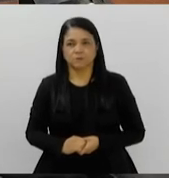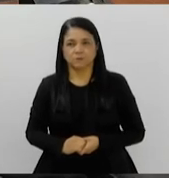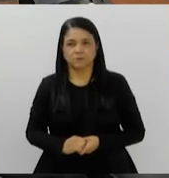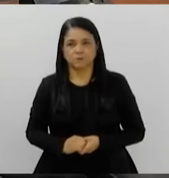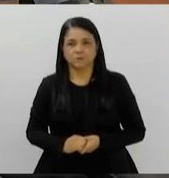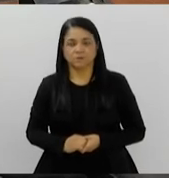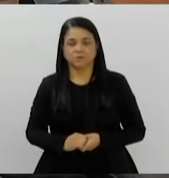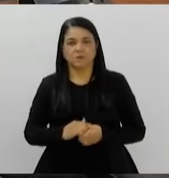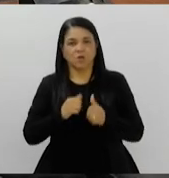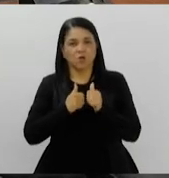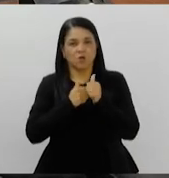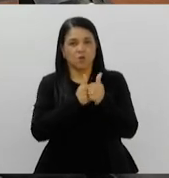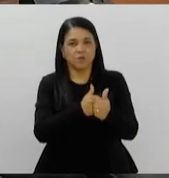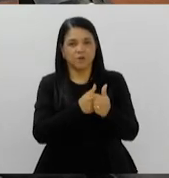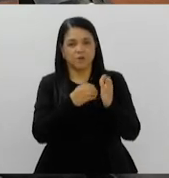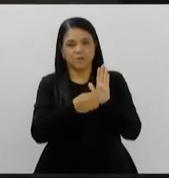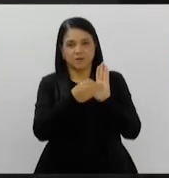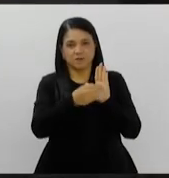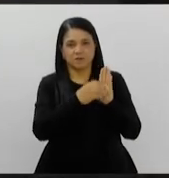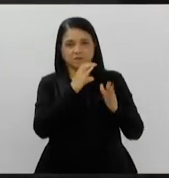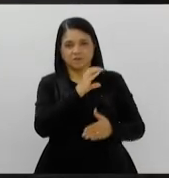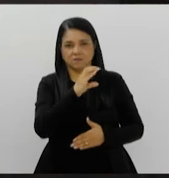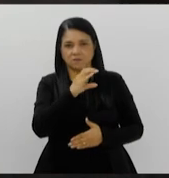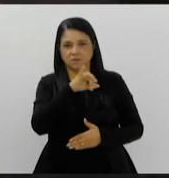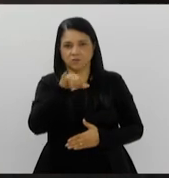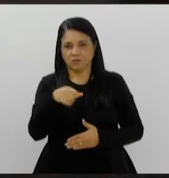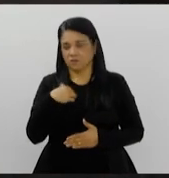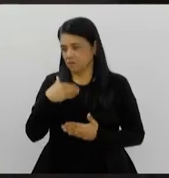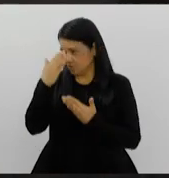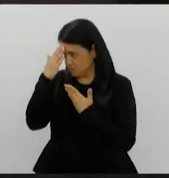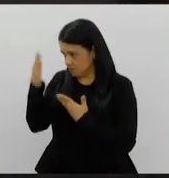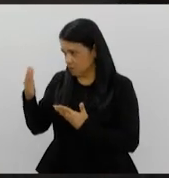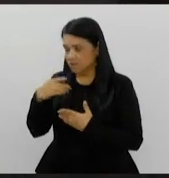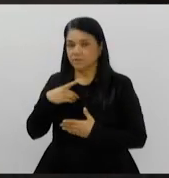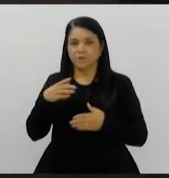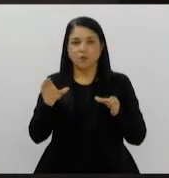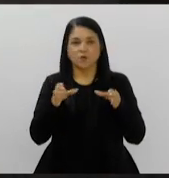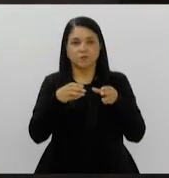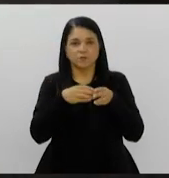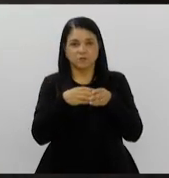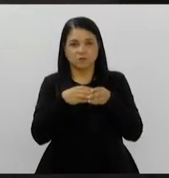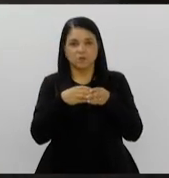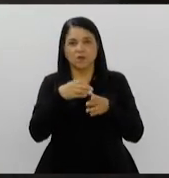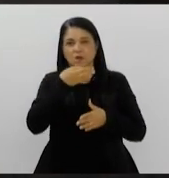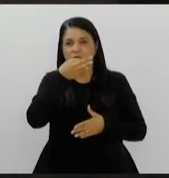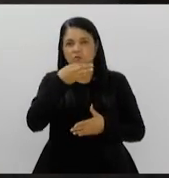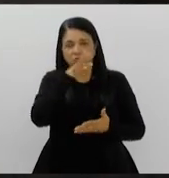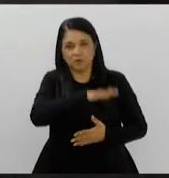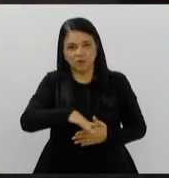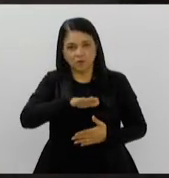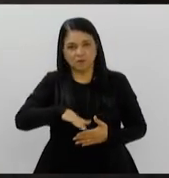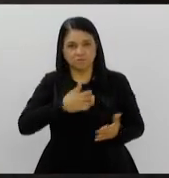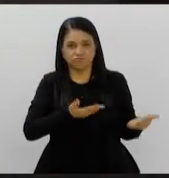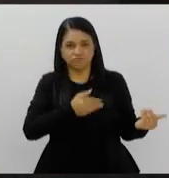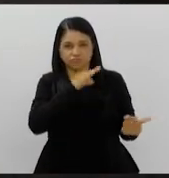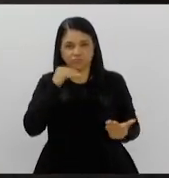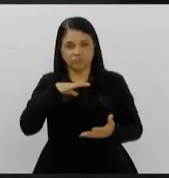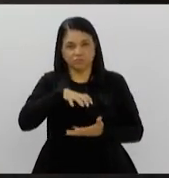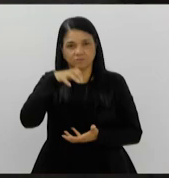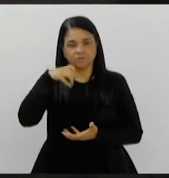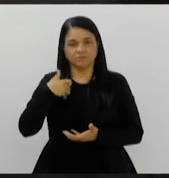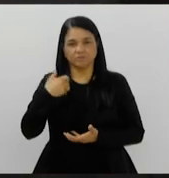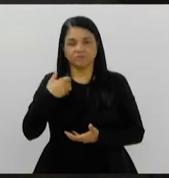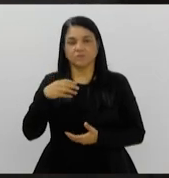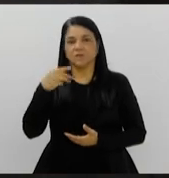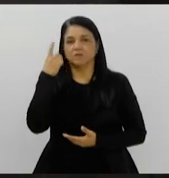Acompanho o parecer da CCJ. Obrigada, deputado. Pela Comissão de Assuntos da Criança e Adolescente e Idoso, deputado Munir